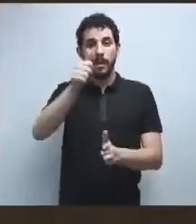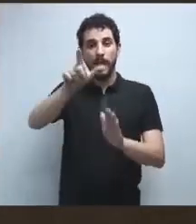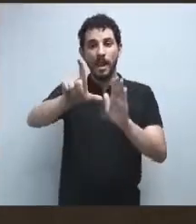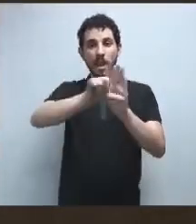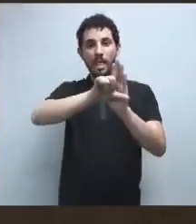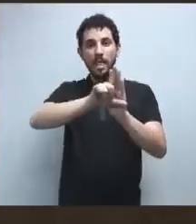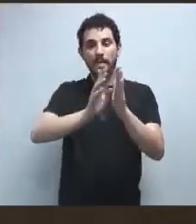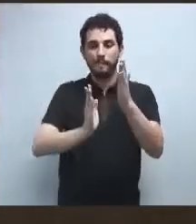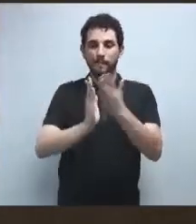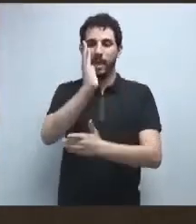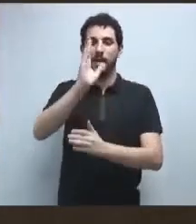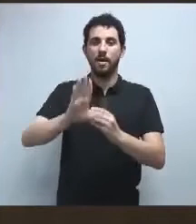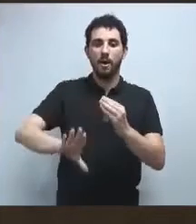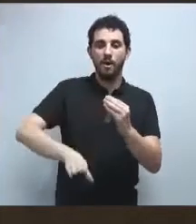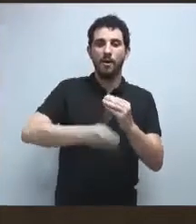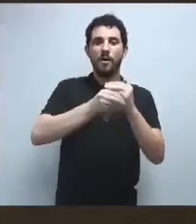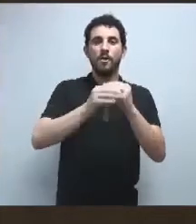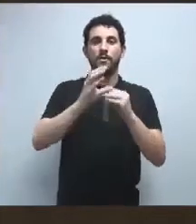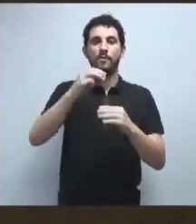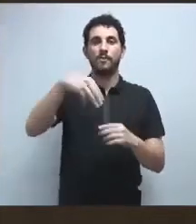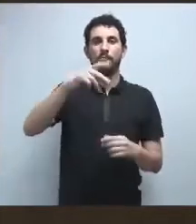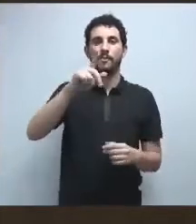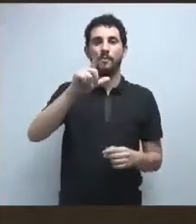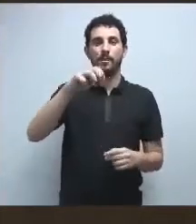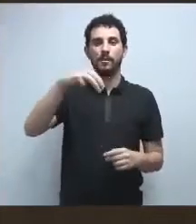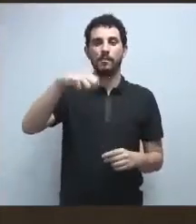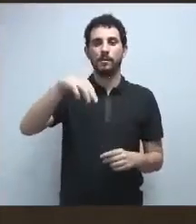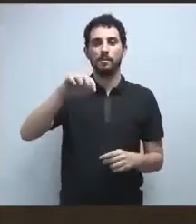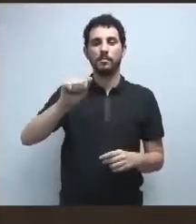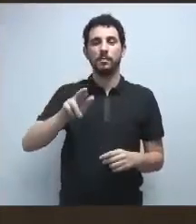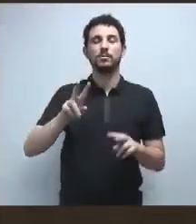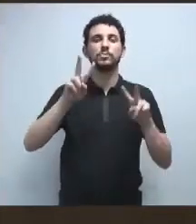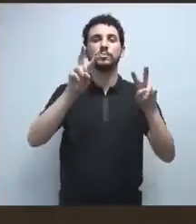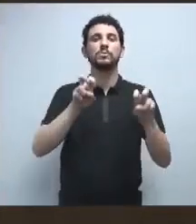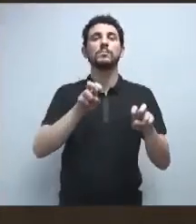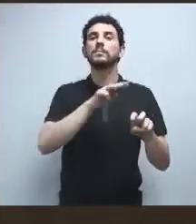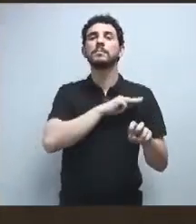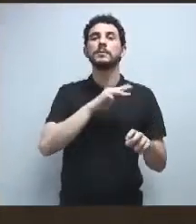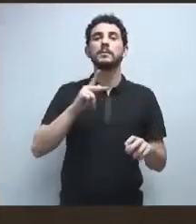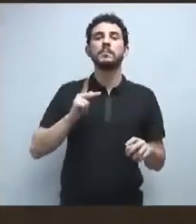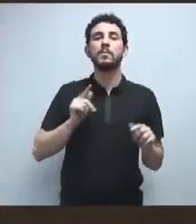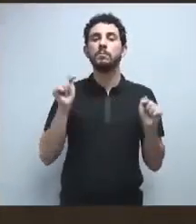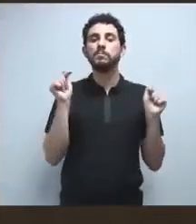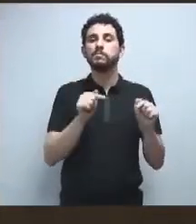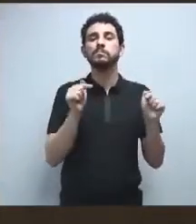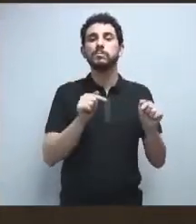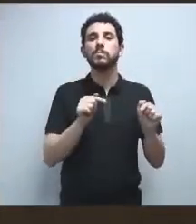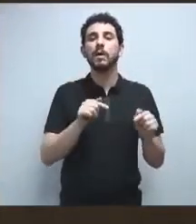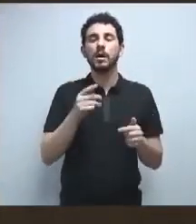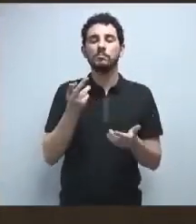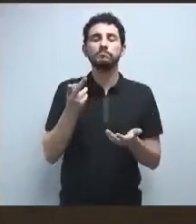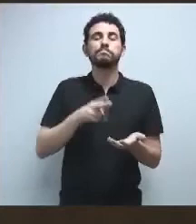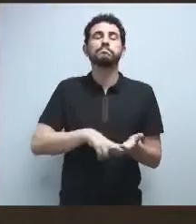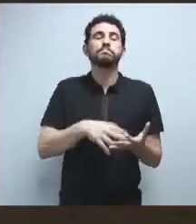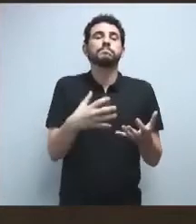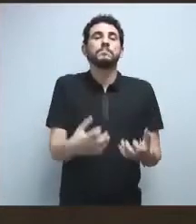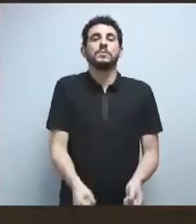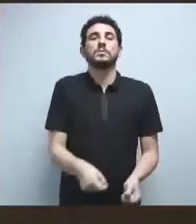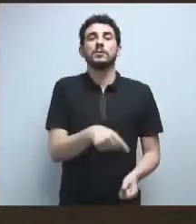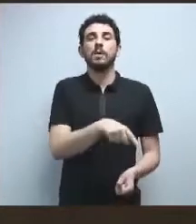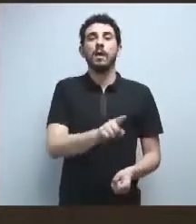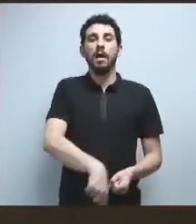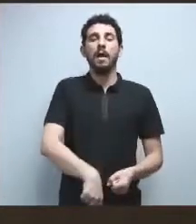complementar que tratava do ministério público como um órgão de é